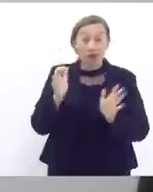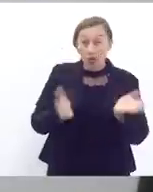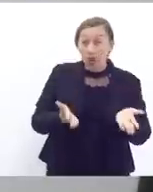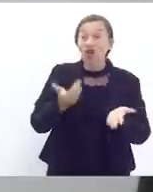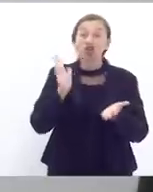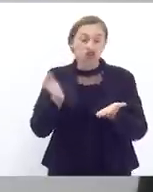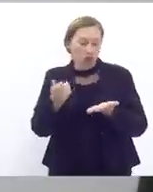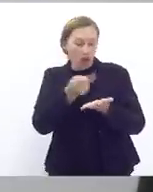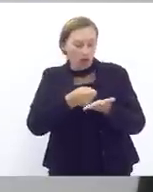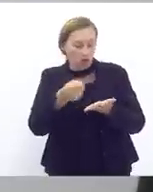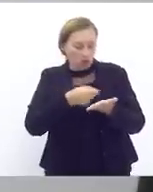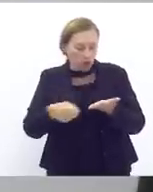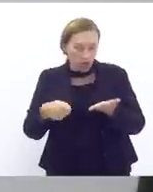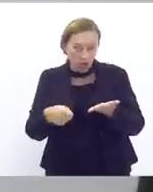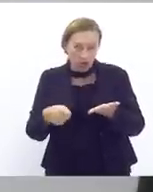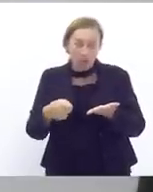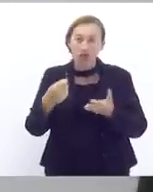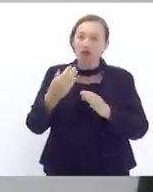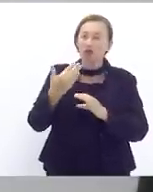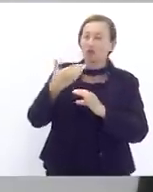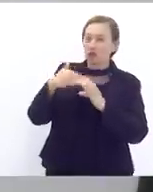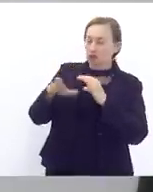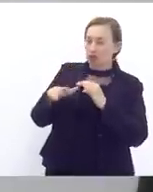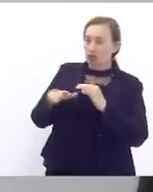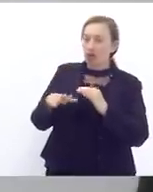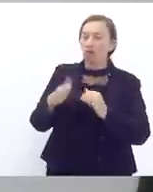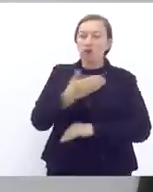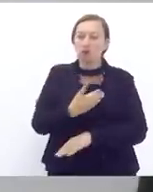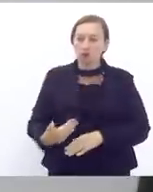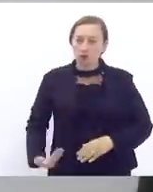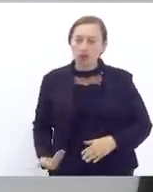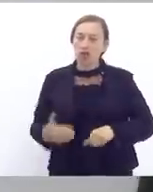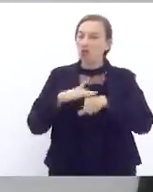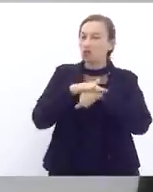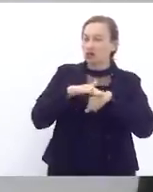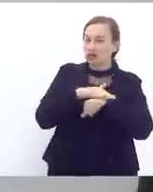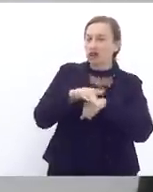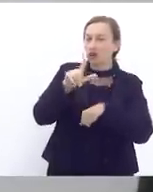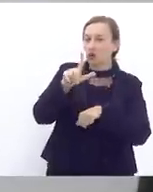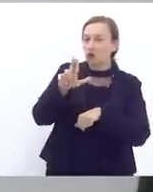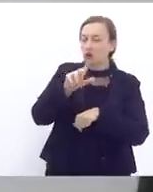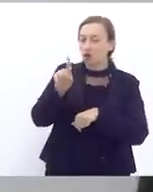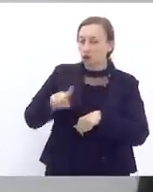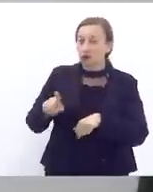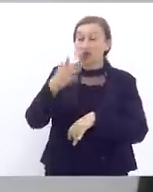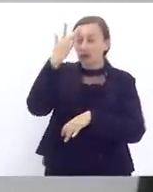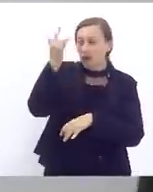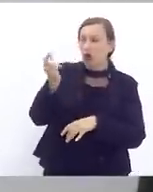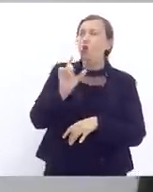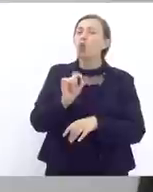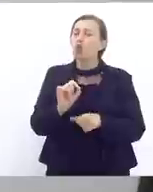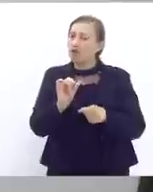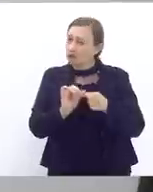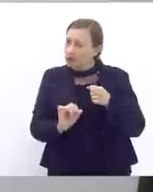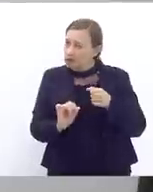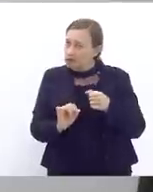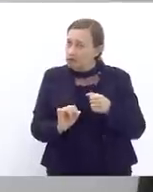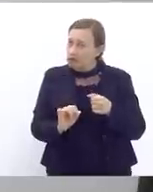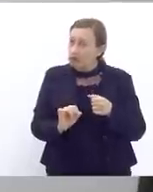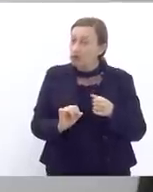vou levar o conhecimento do governo vou conversar com Luiz Alberto amanhã para saber o que pode ser feito